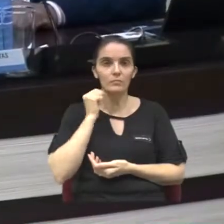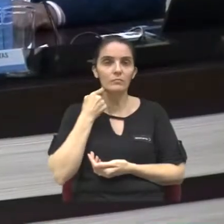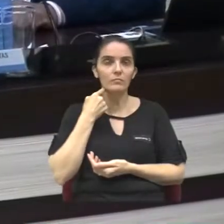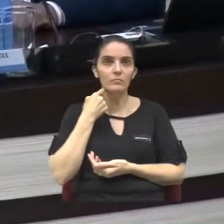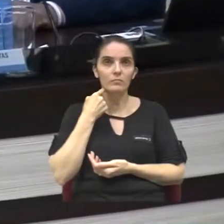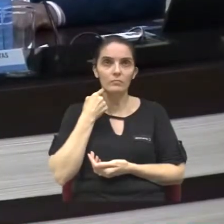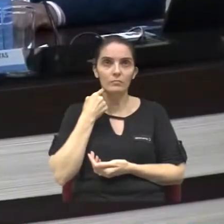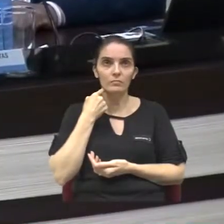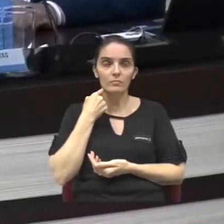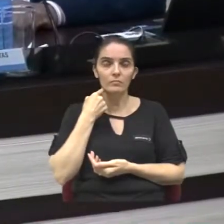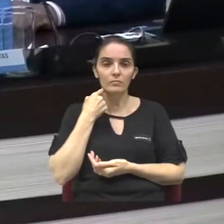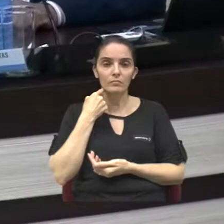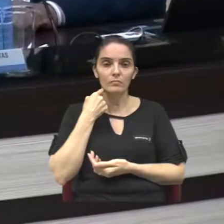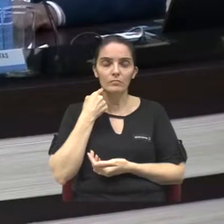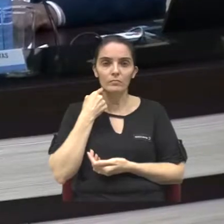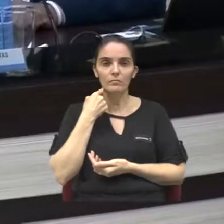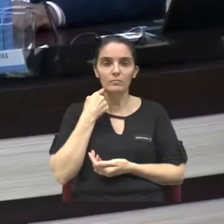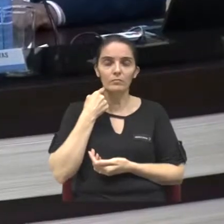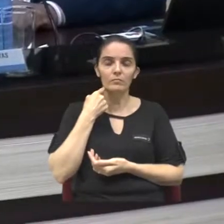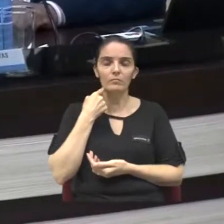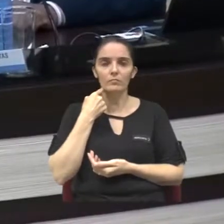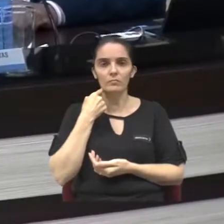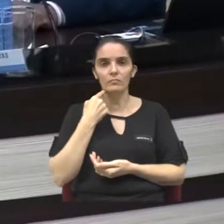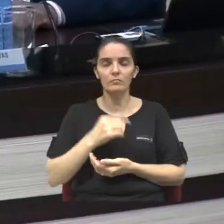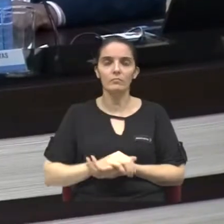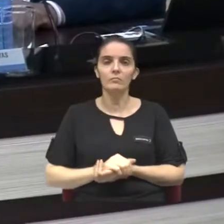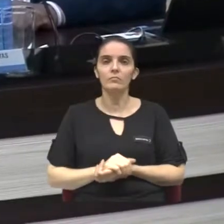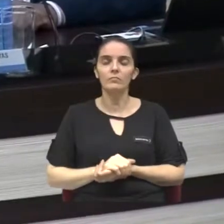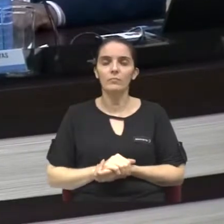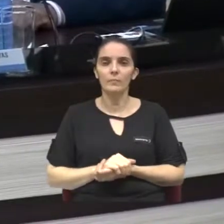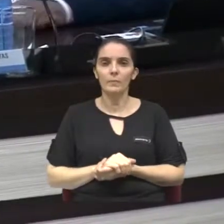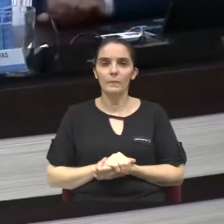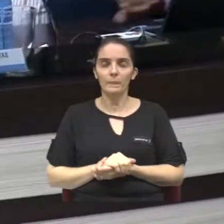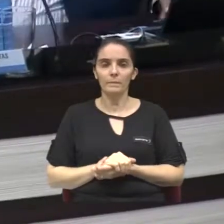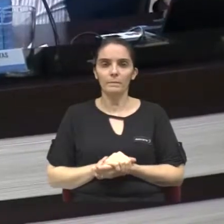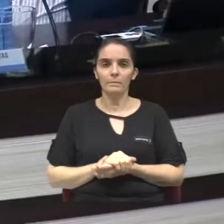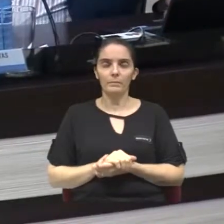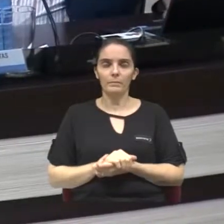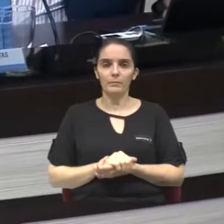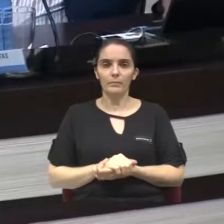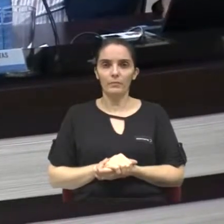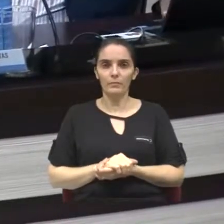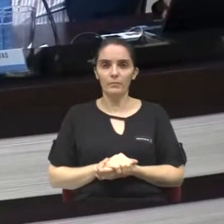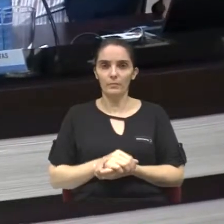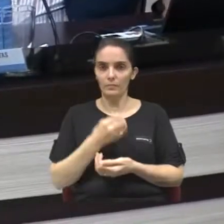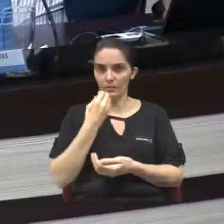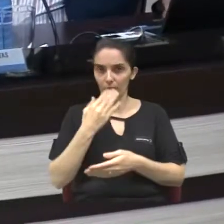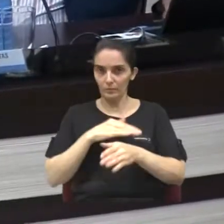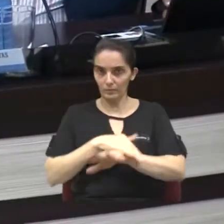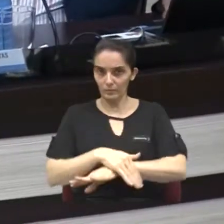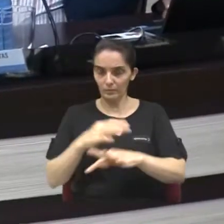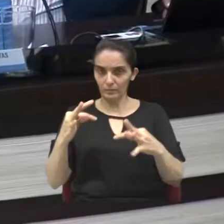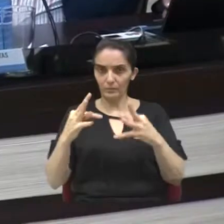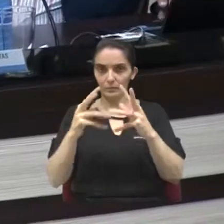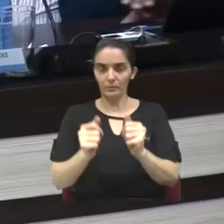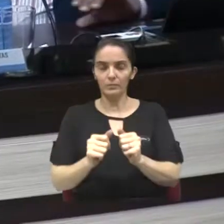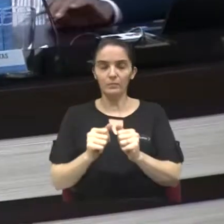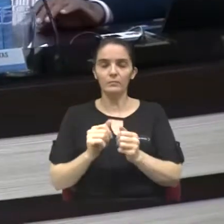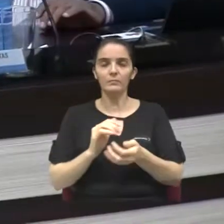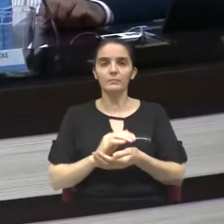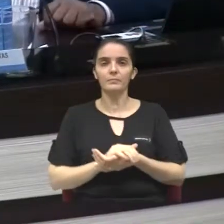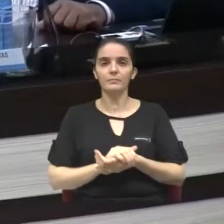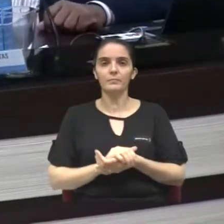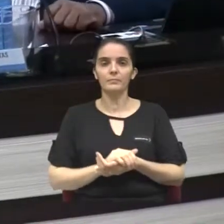presidente. Para discutir a subemenda 1/18, a emenda 175, vereador Newton Santos. Boa noite a todos. Eu me